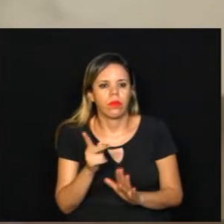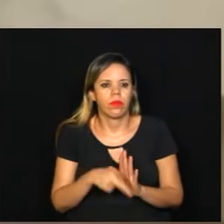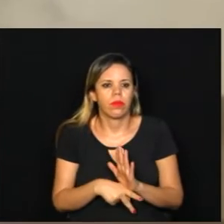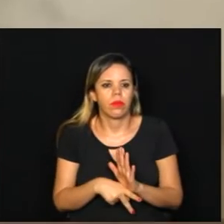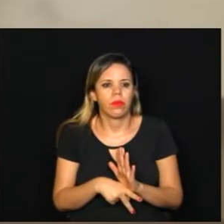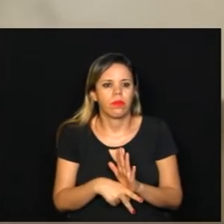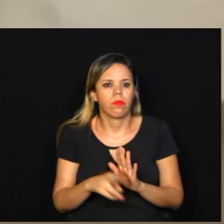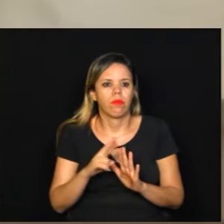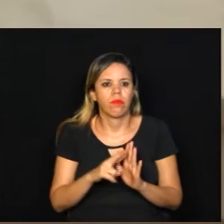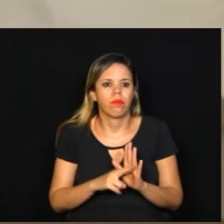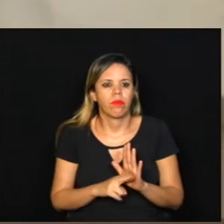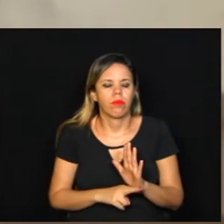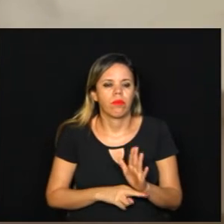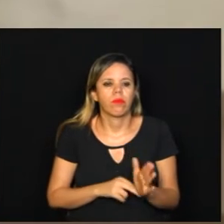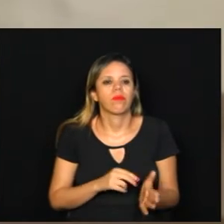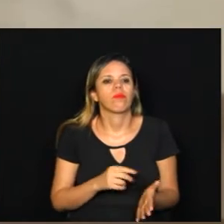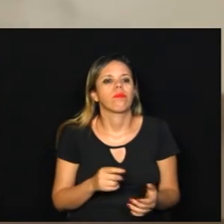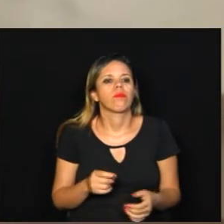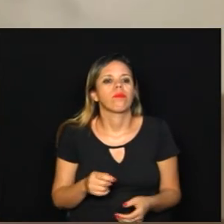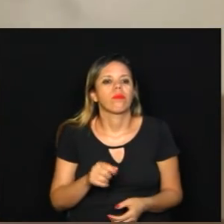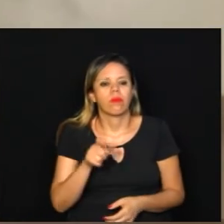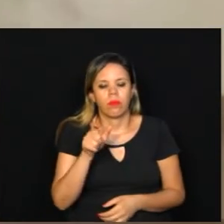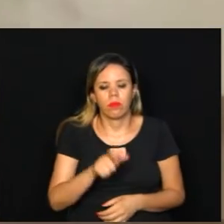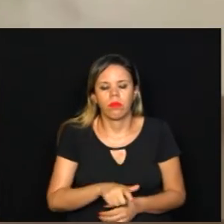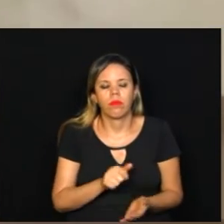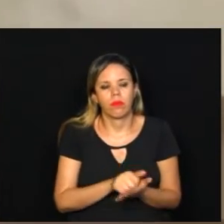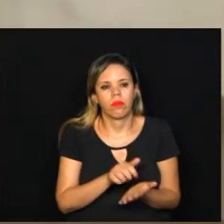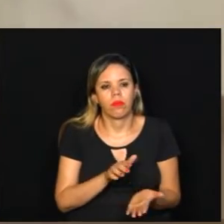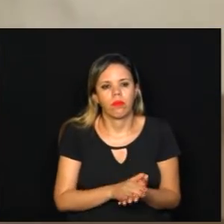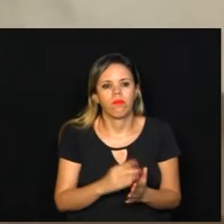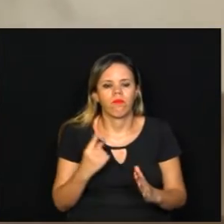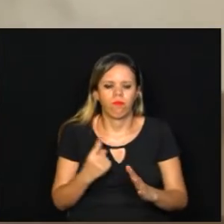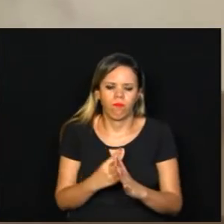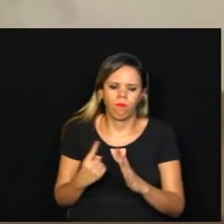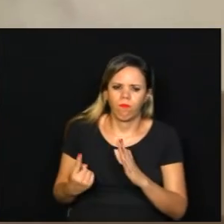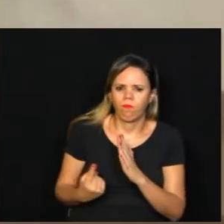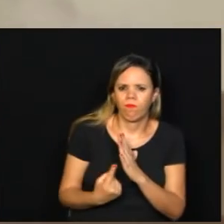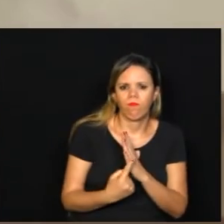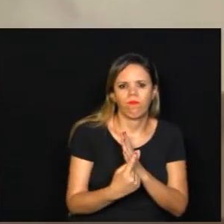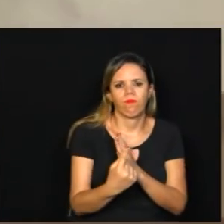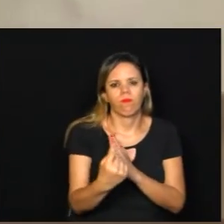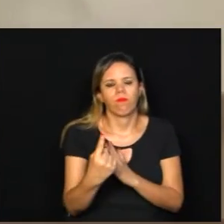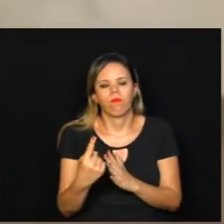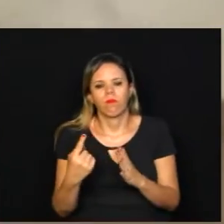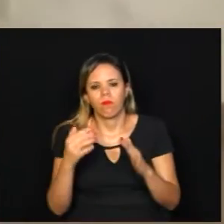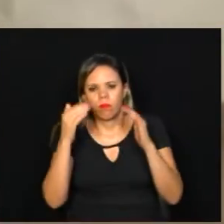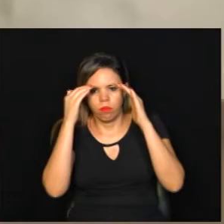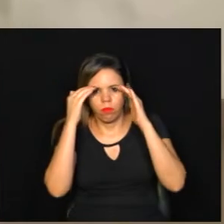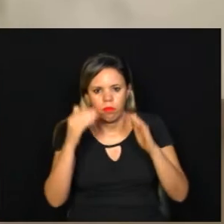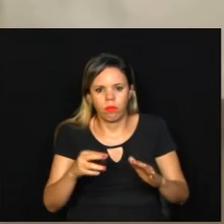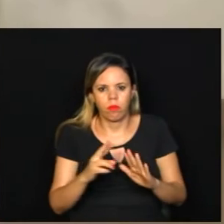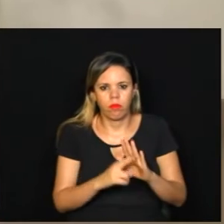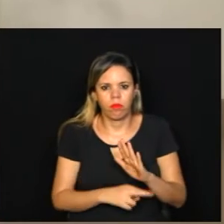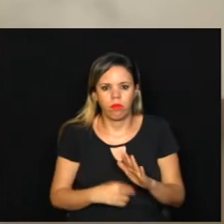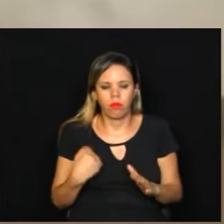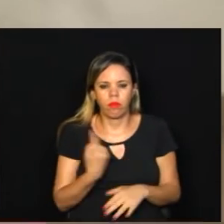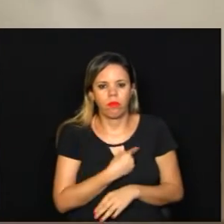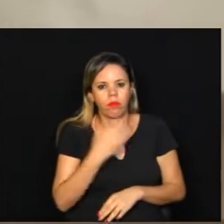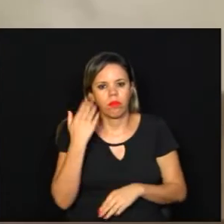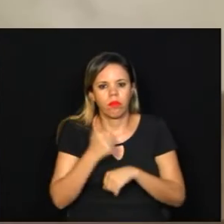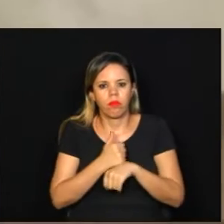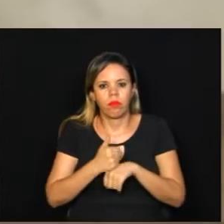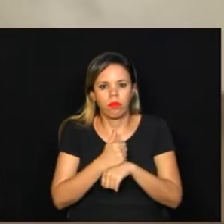colocar regra e punição àquela pessoa que fura a fila, que não fizer o correto, né? A gente sabe que os profissionais